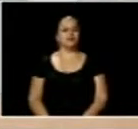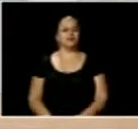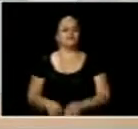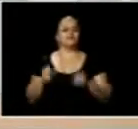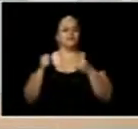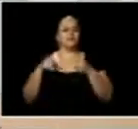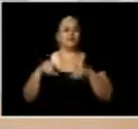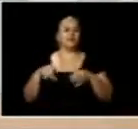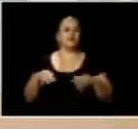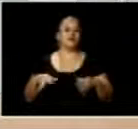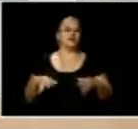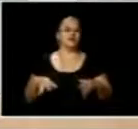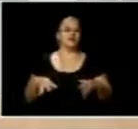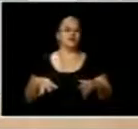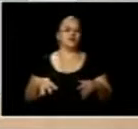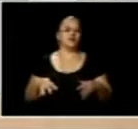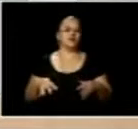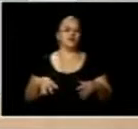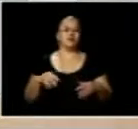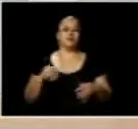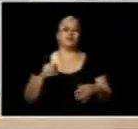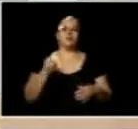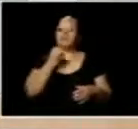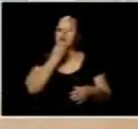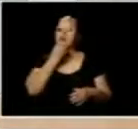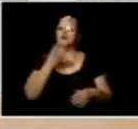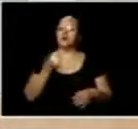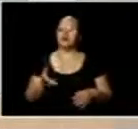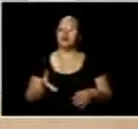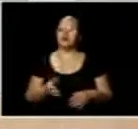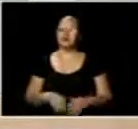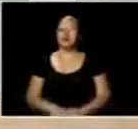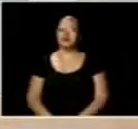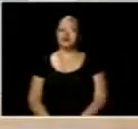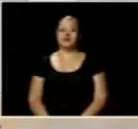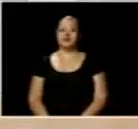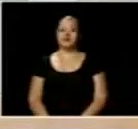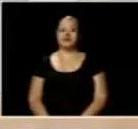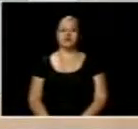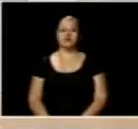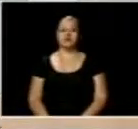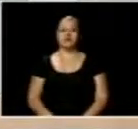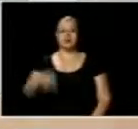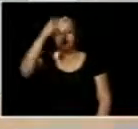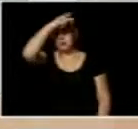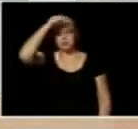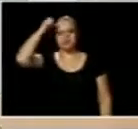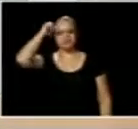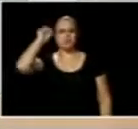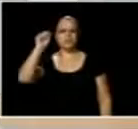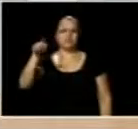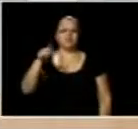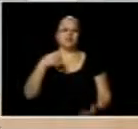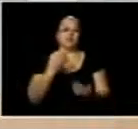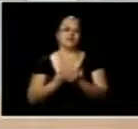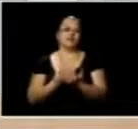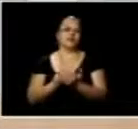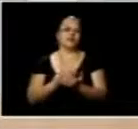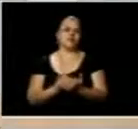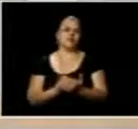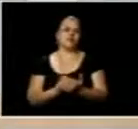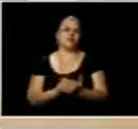como secretária de cultura. Prefeito, o senhor é um homem técnico, estudou bastante, sabe muito dessa cidade, é um